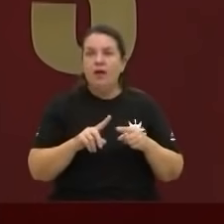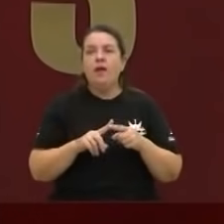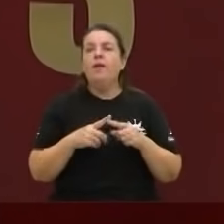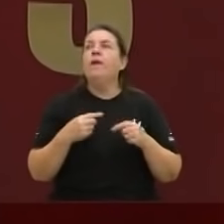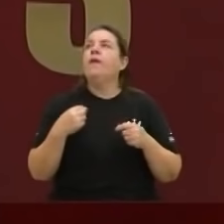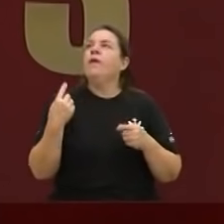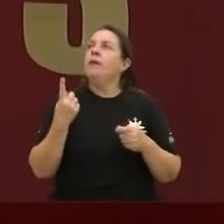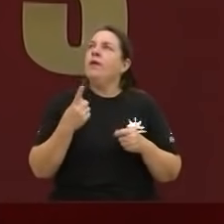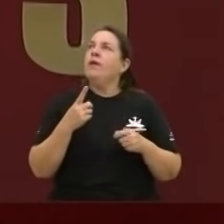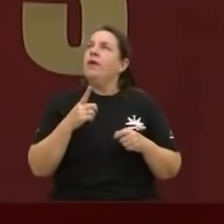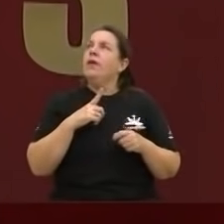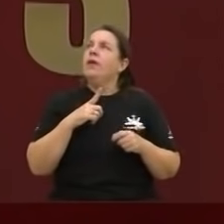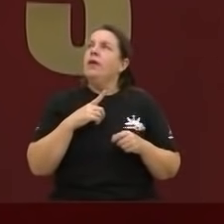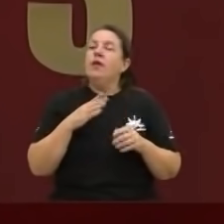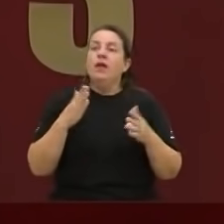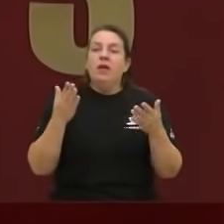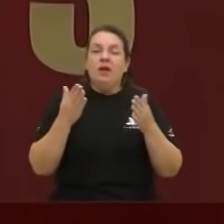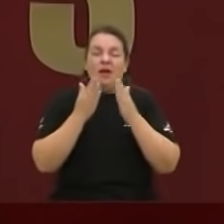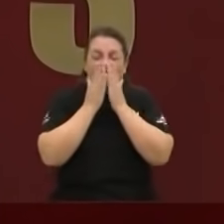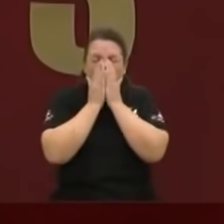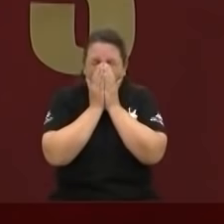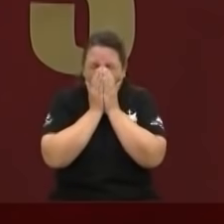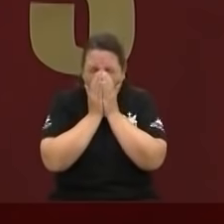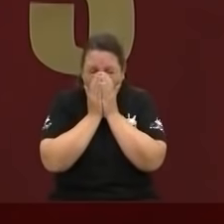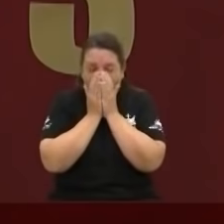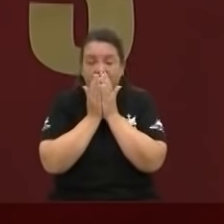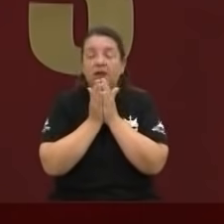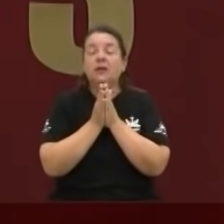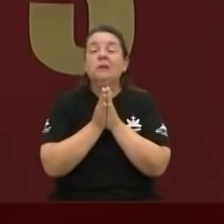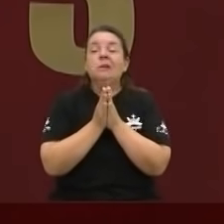Podemos passar por uma recessão agora, mas vai melhorar.